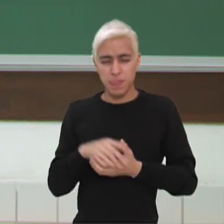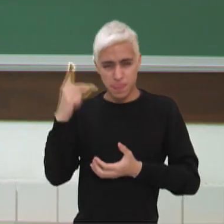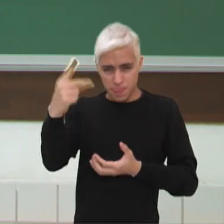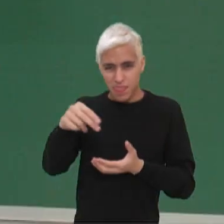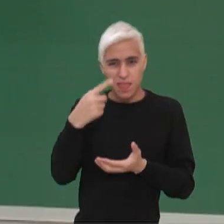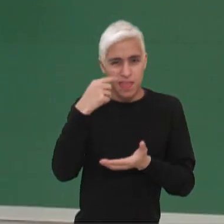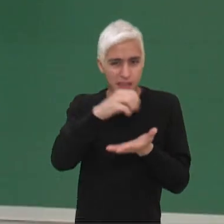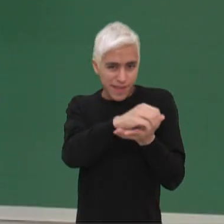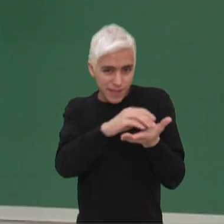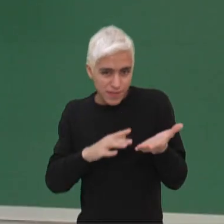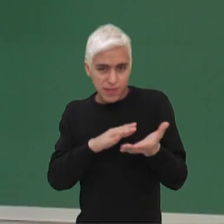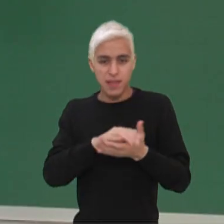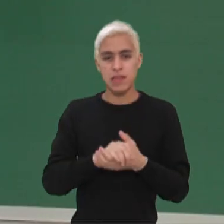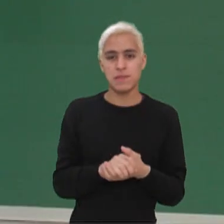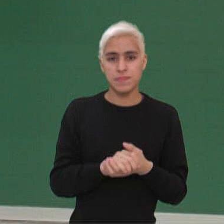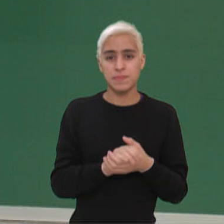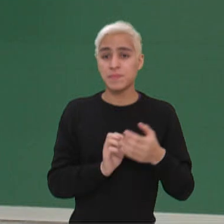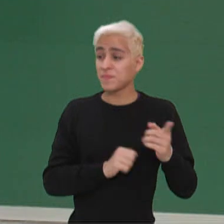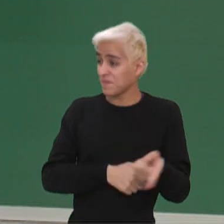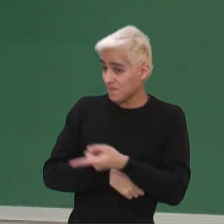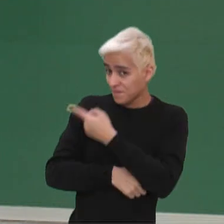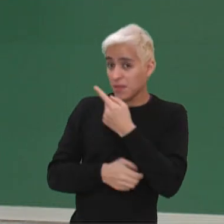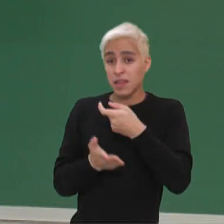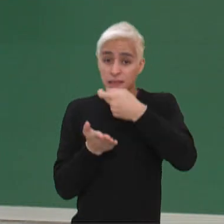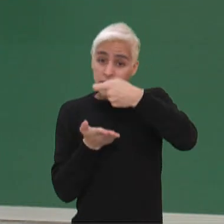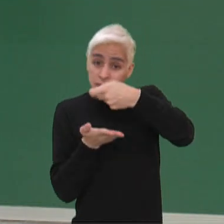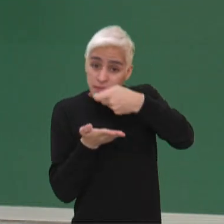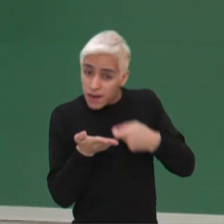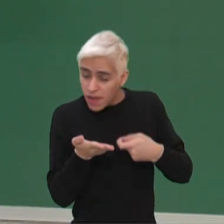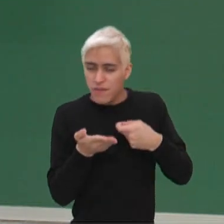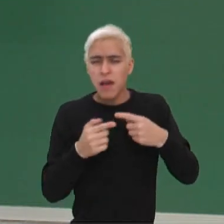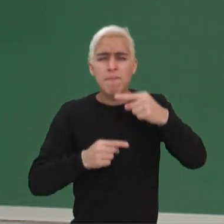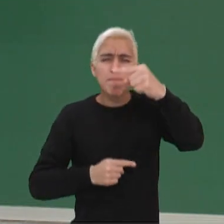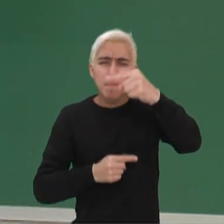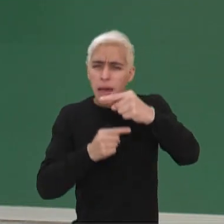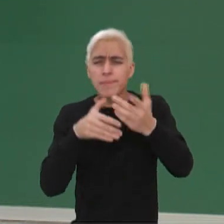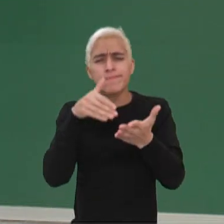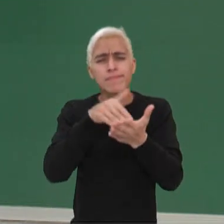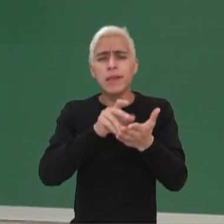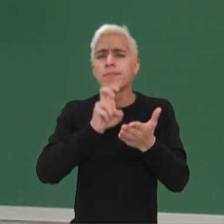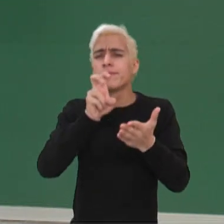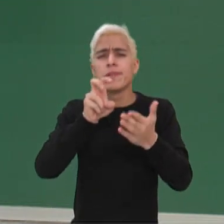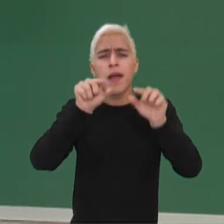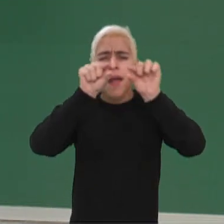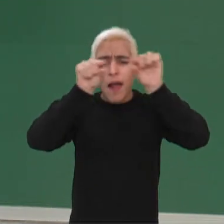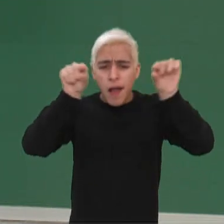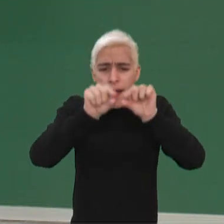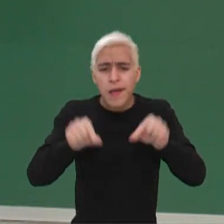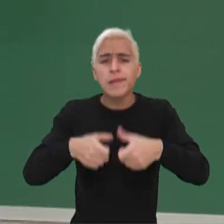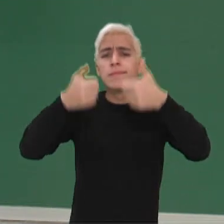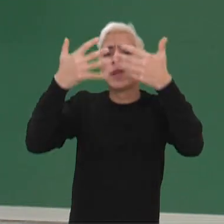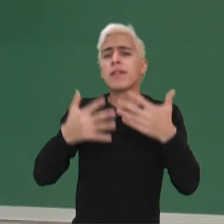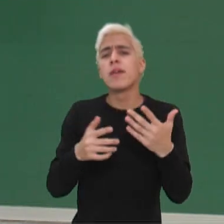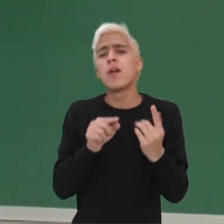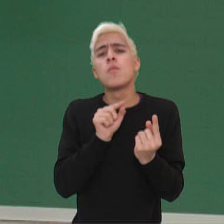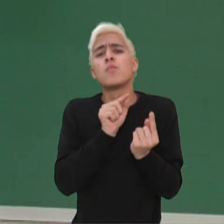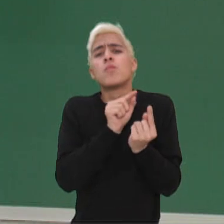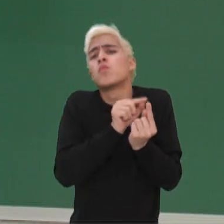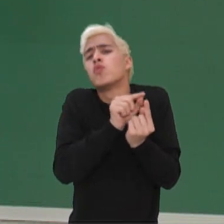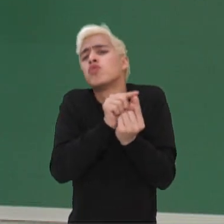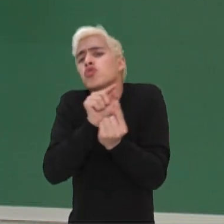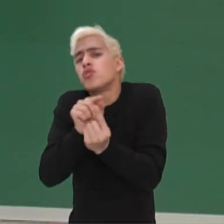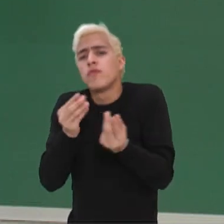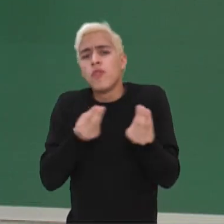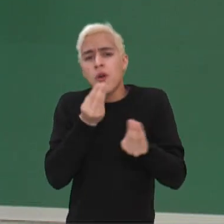vamos exercitar. Tá? Escreva um texto para mim com no máximo 5 linhas, explicando as razões históricas